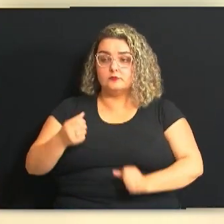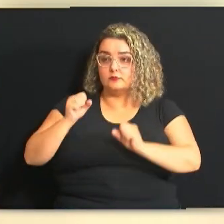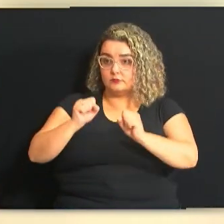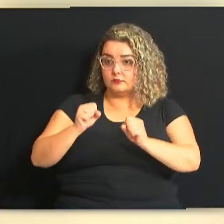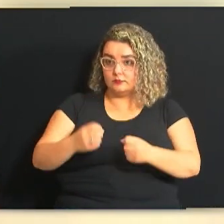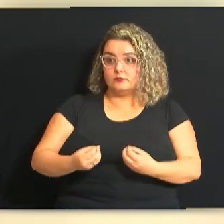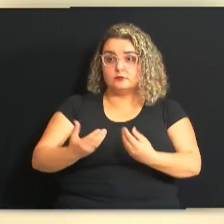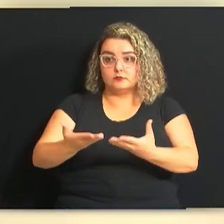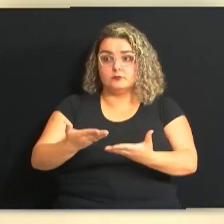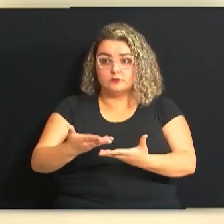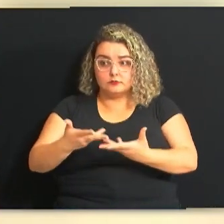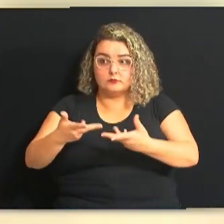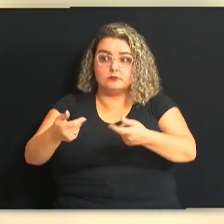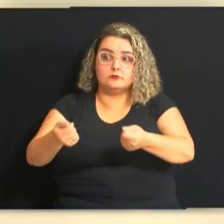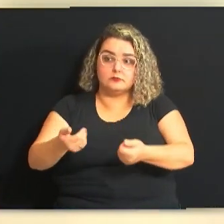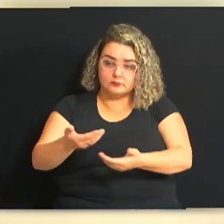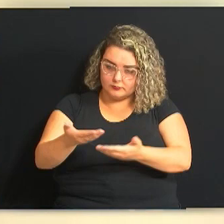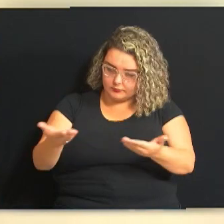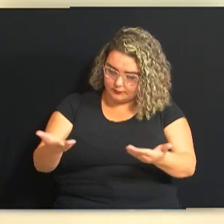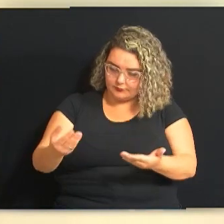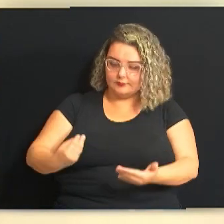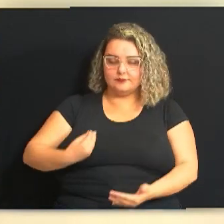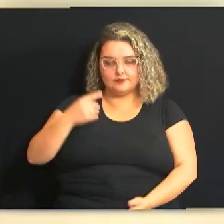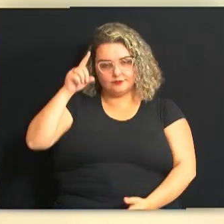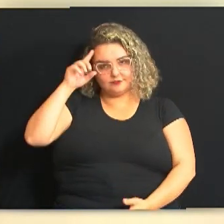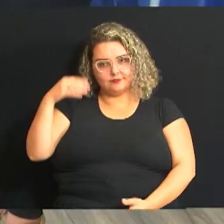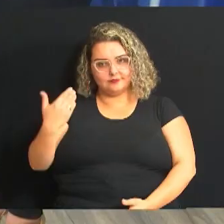qualidade de vida a você no seu dia a dia.